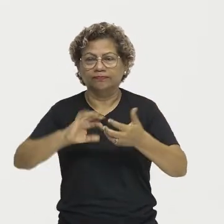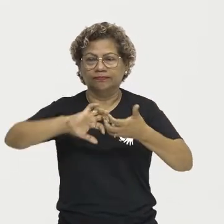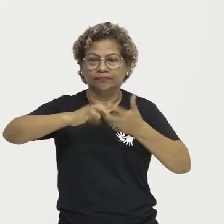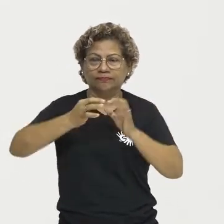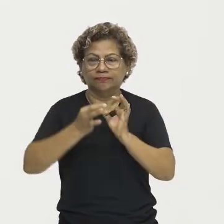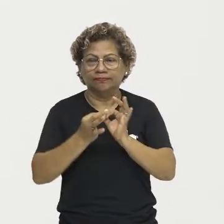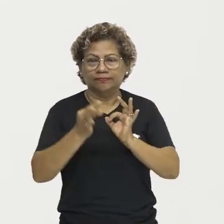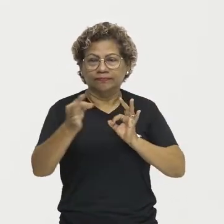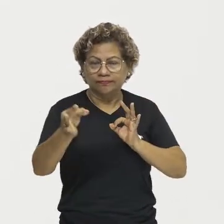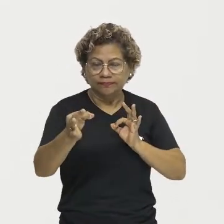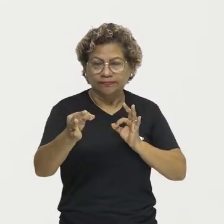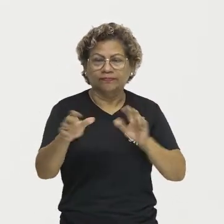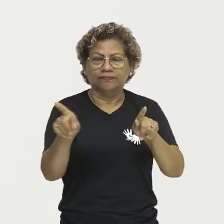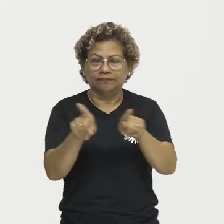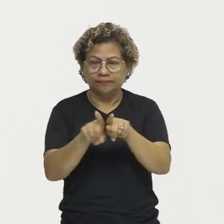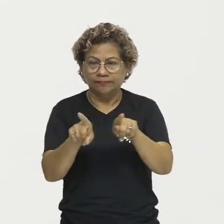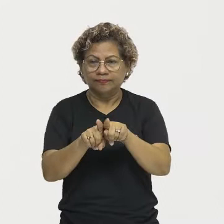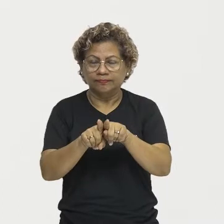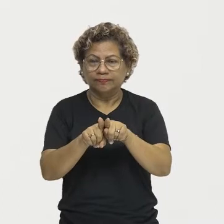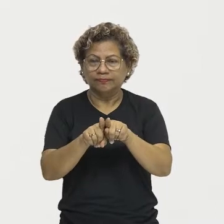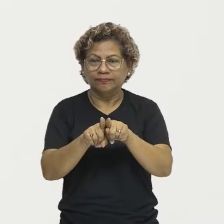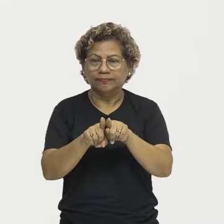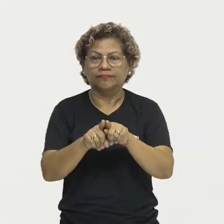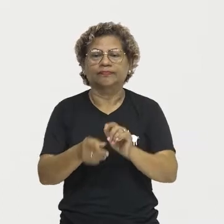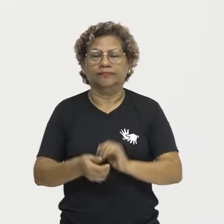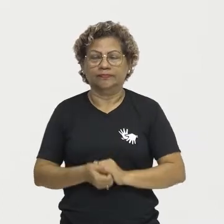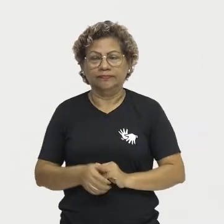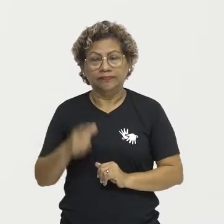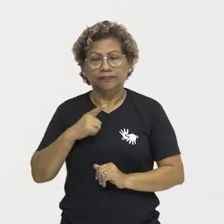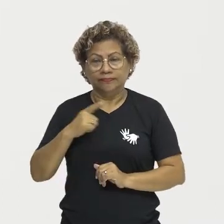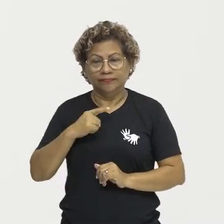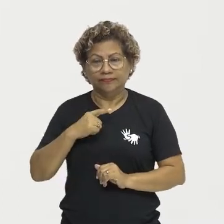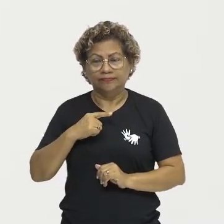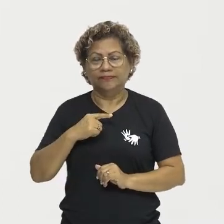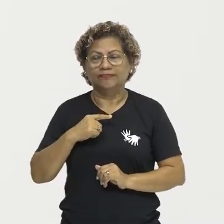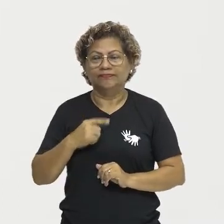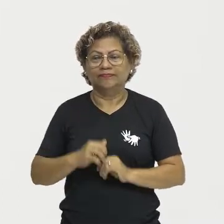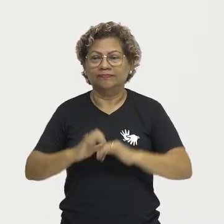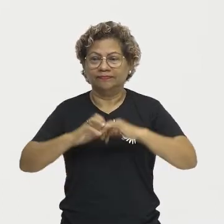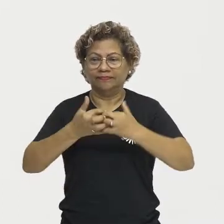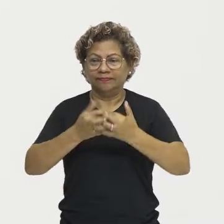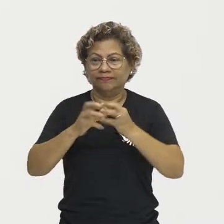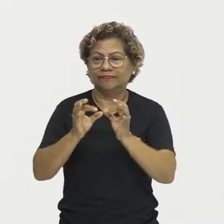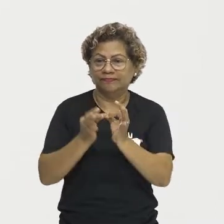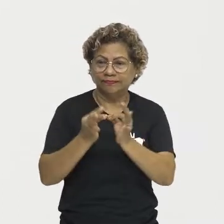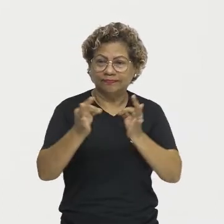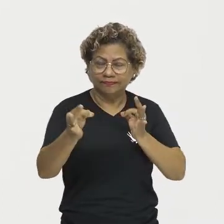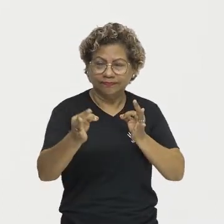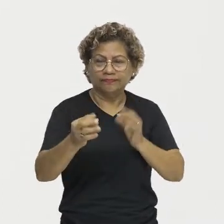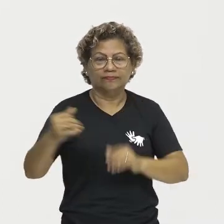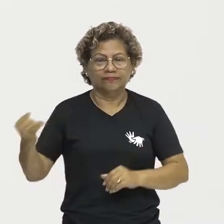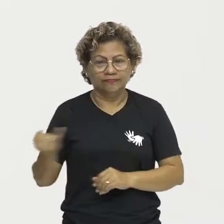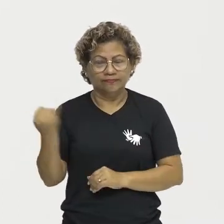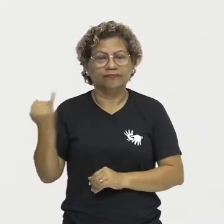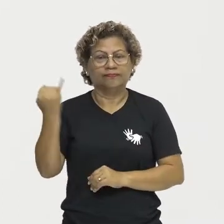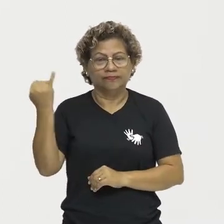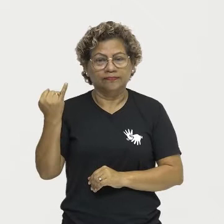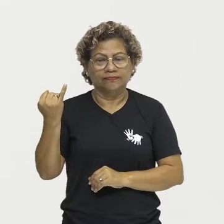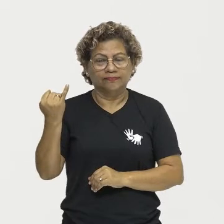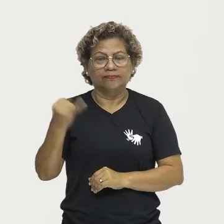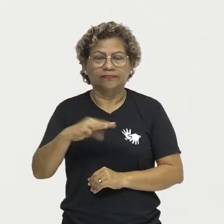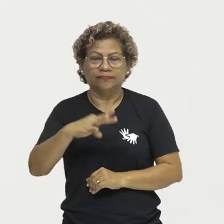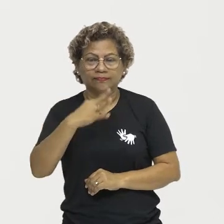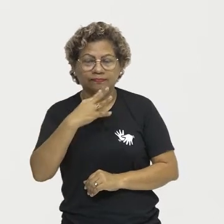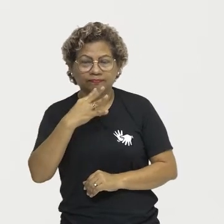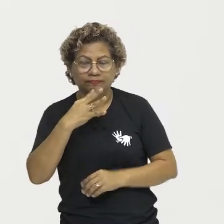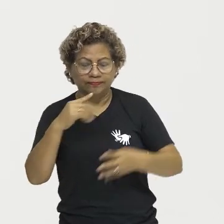mecânica, incluindo a dinâmica, com as suas três leis fundamentais, que são conhecidas como